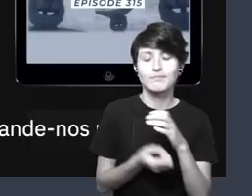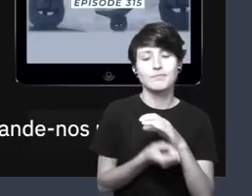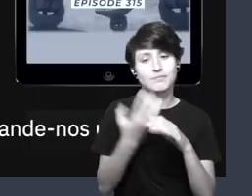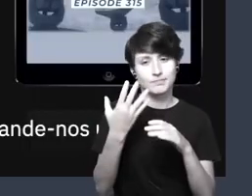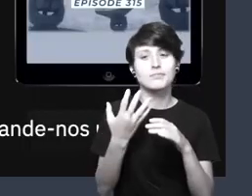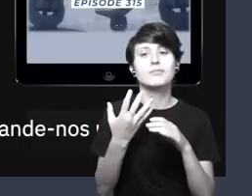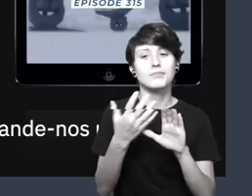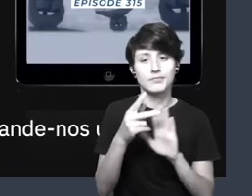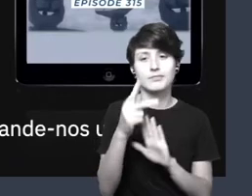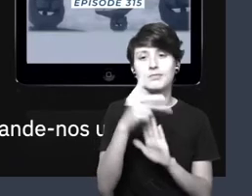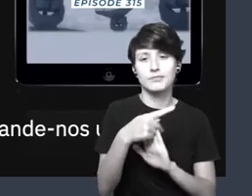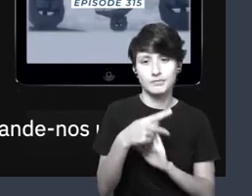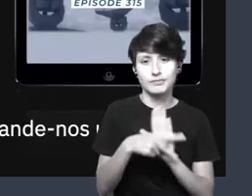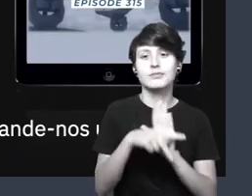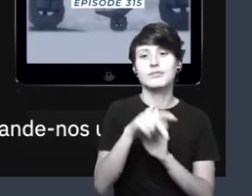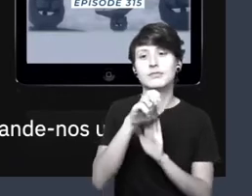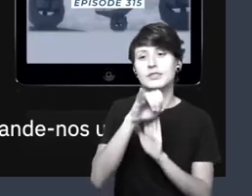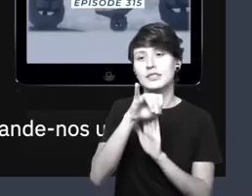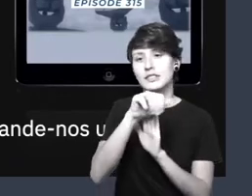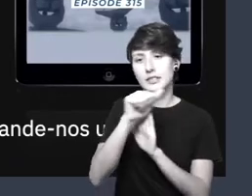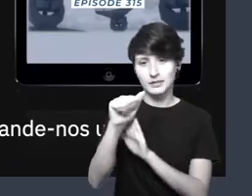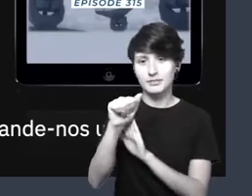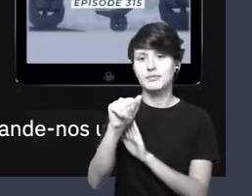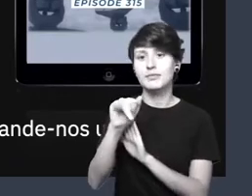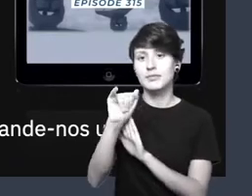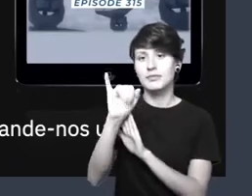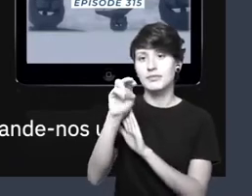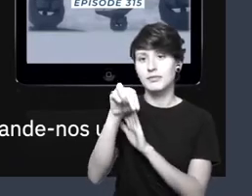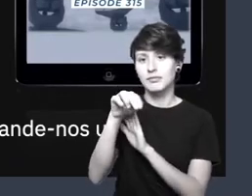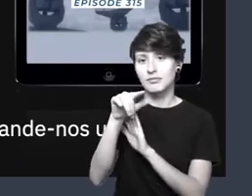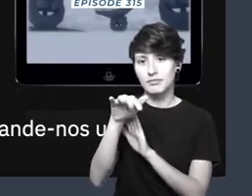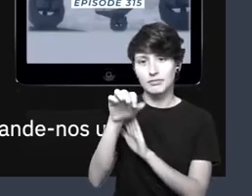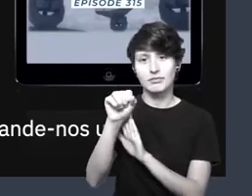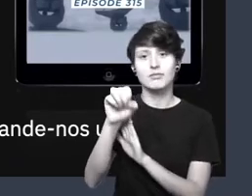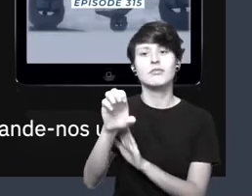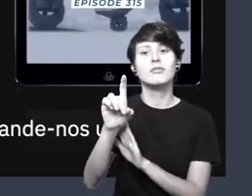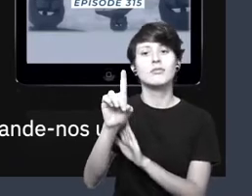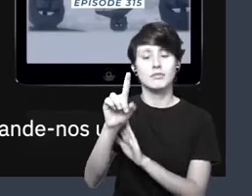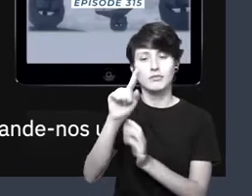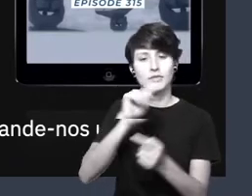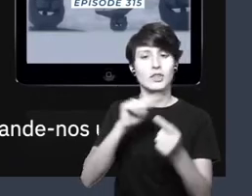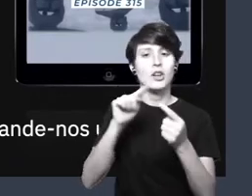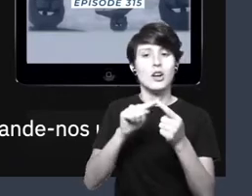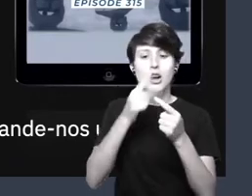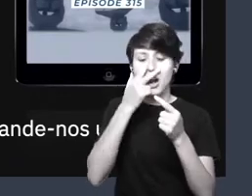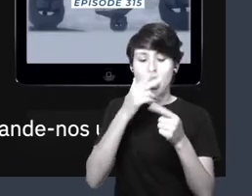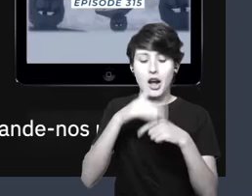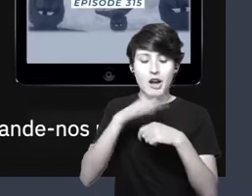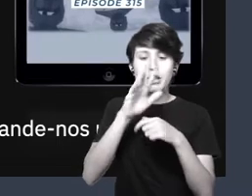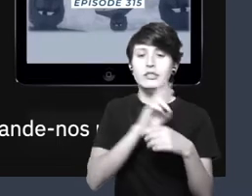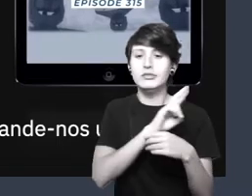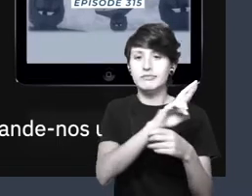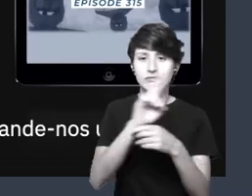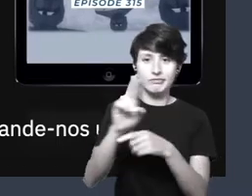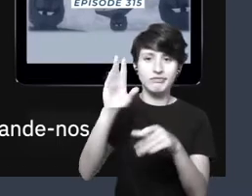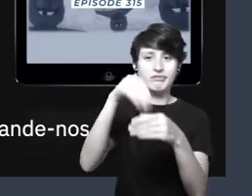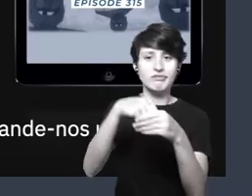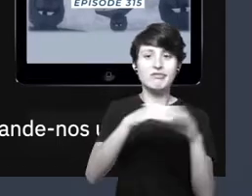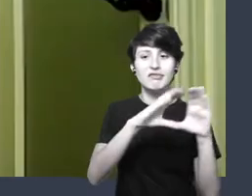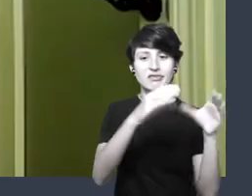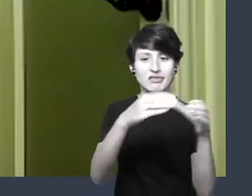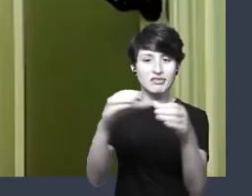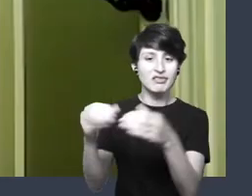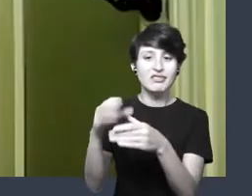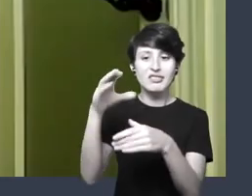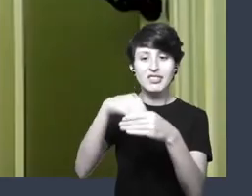Inclusive, em que a nossa missão ela é aumentar a representatividade e a participação de minorias em inteligência